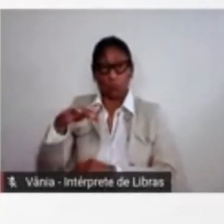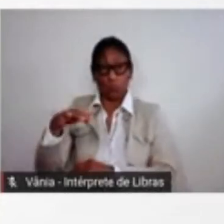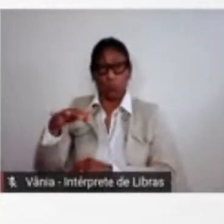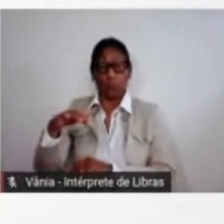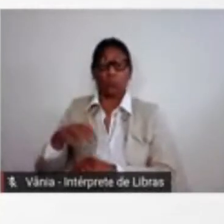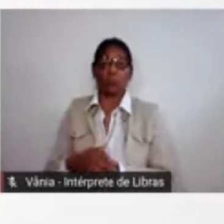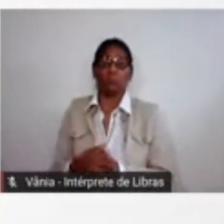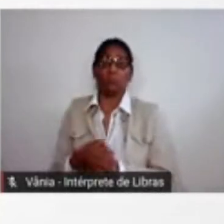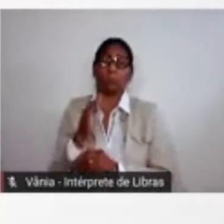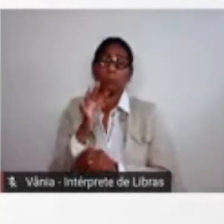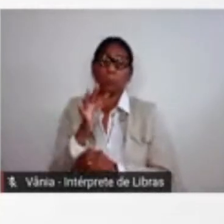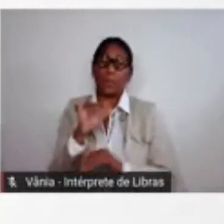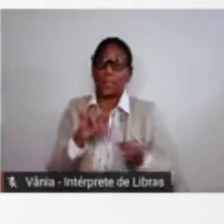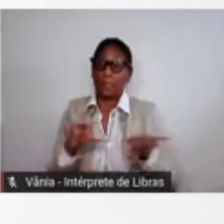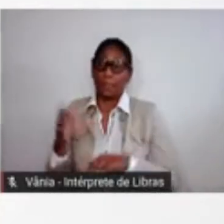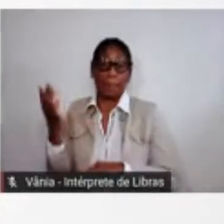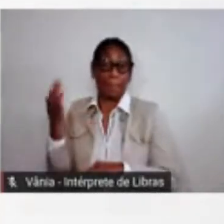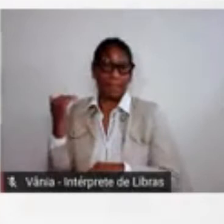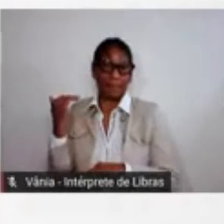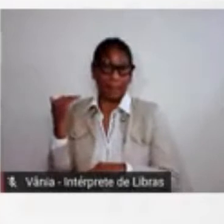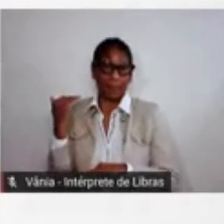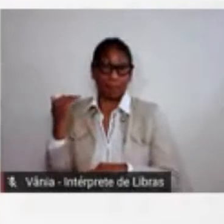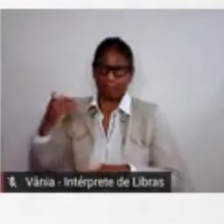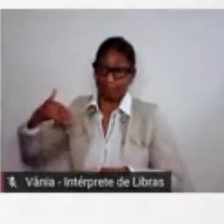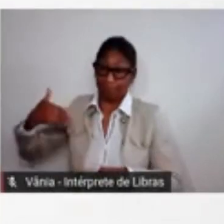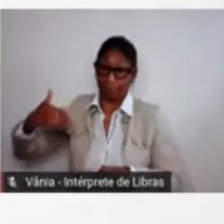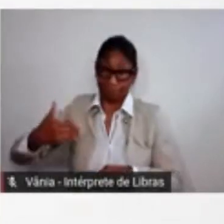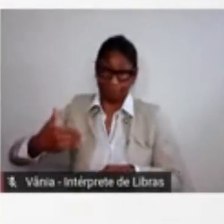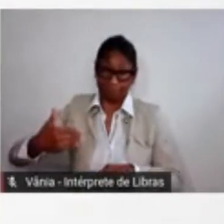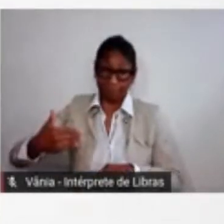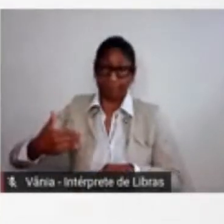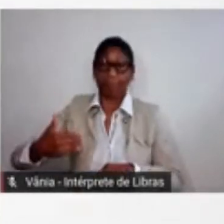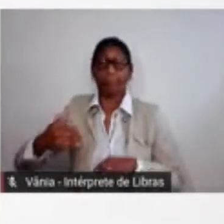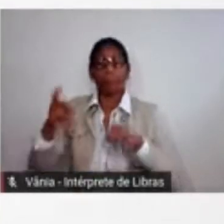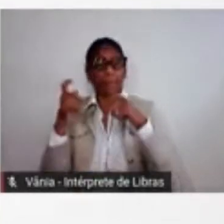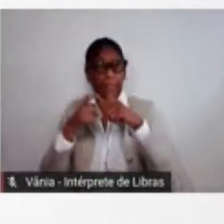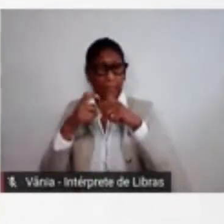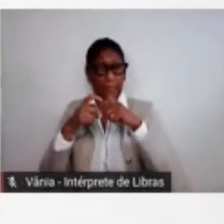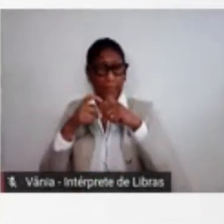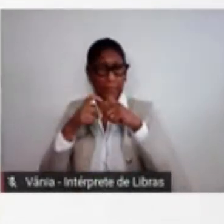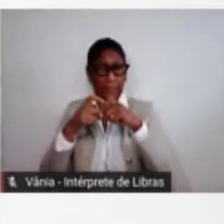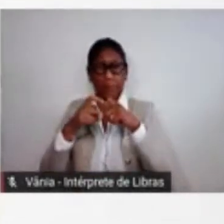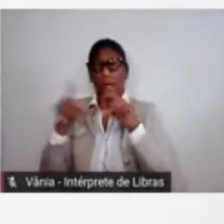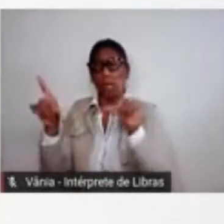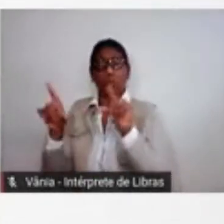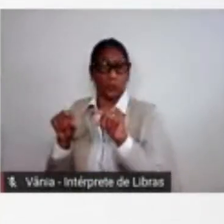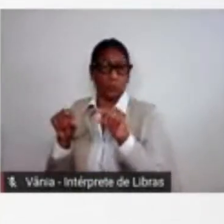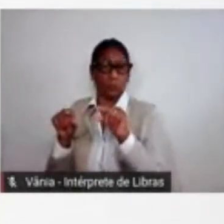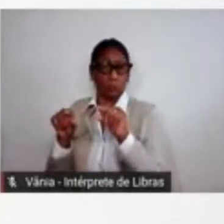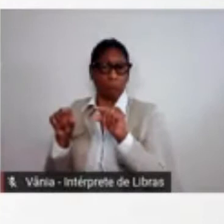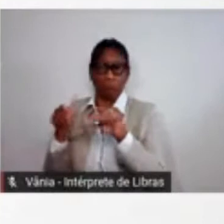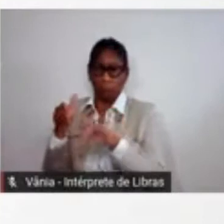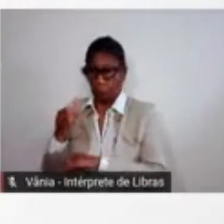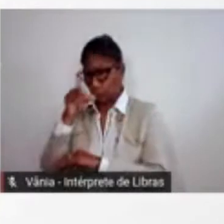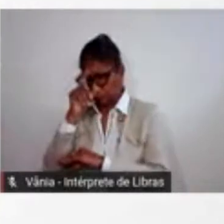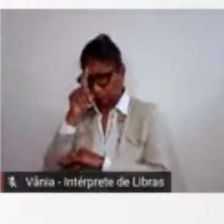de meados da semana passada para cá. Nos leitos clínicos, a gente viu uma redução de internações. Então, tem uma